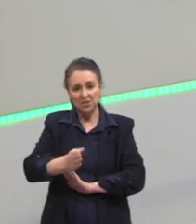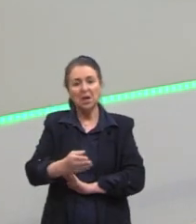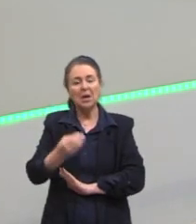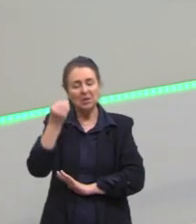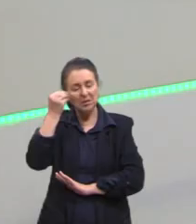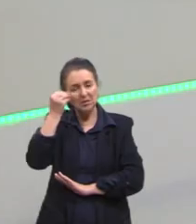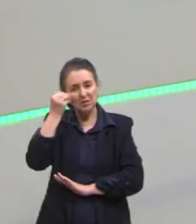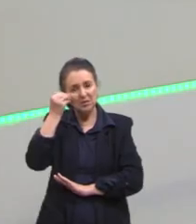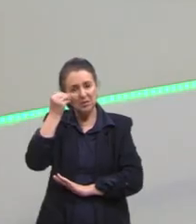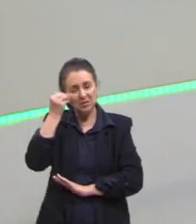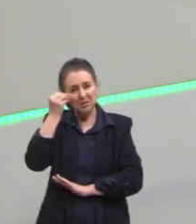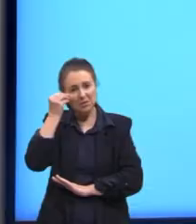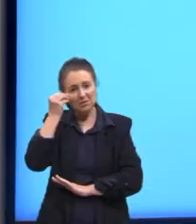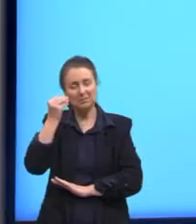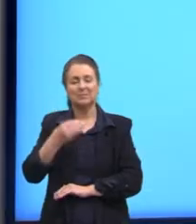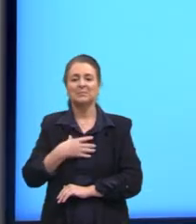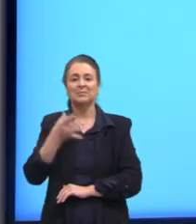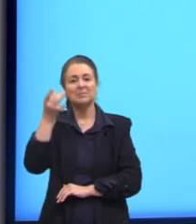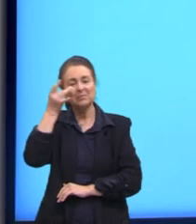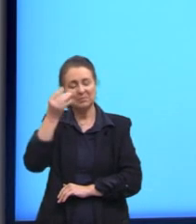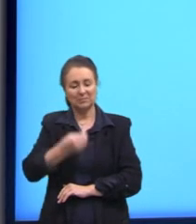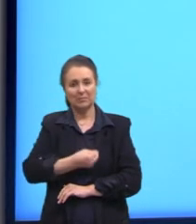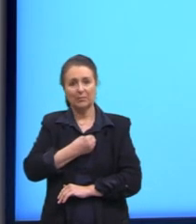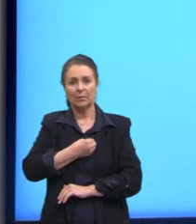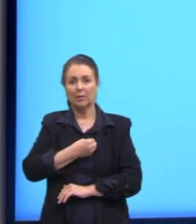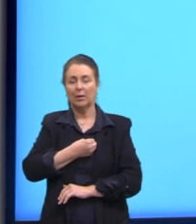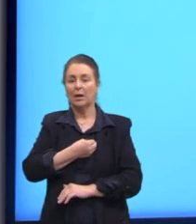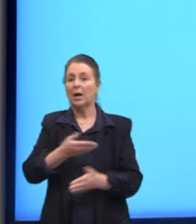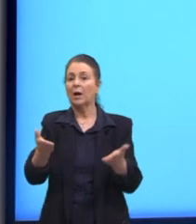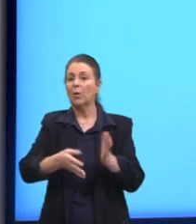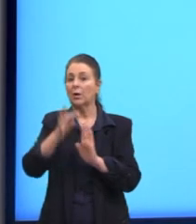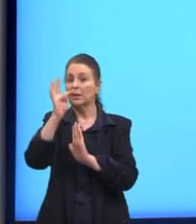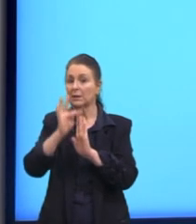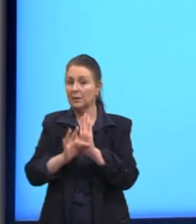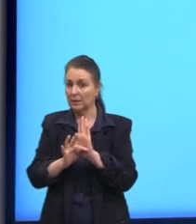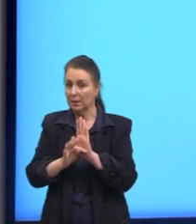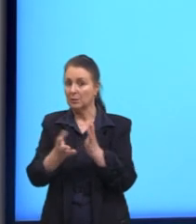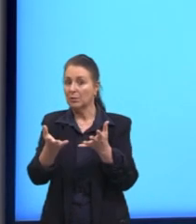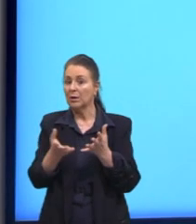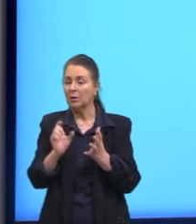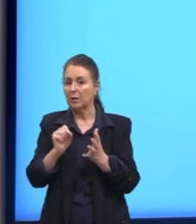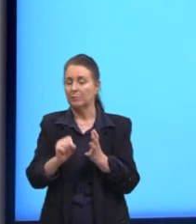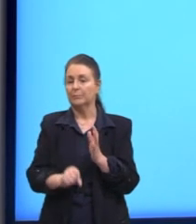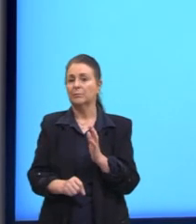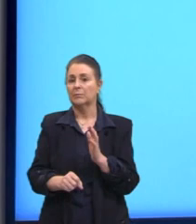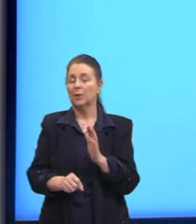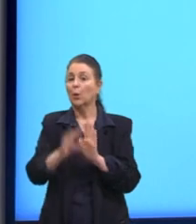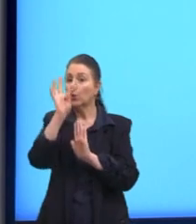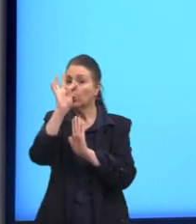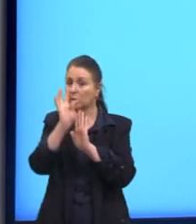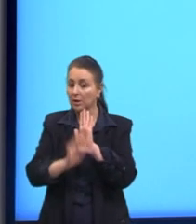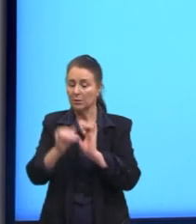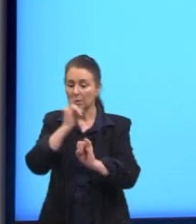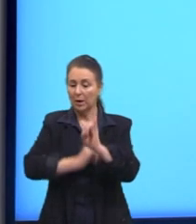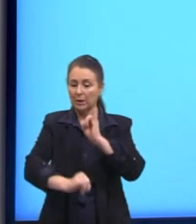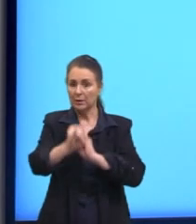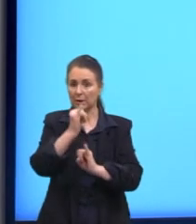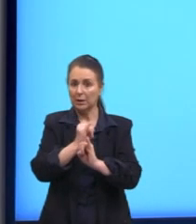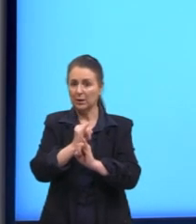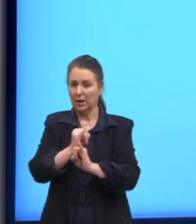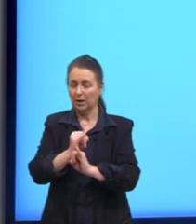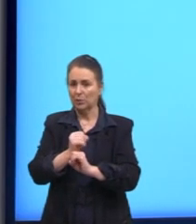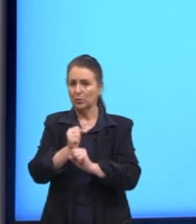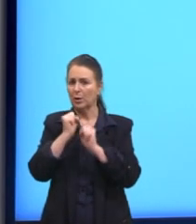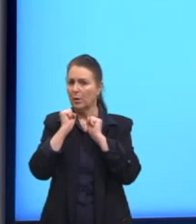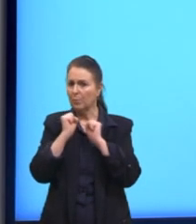bem hoje. O que nos pede o texto, né? A questão. Segundo o texto, a internet apresenta a